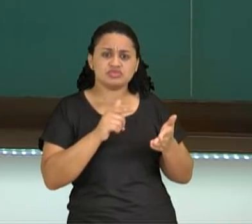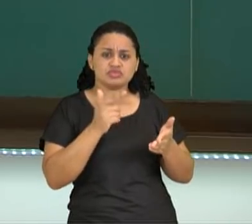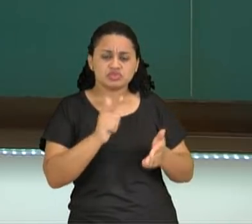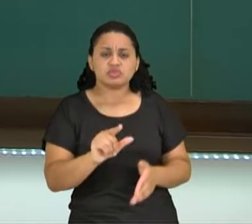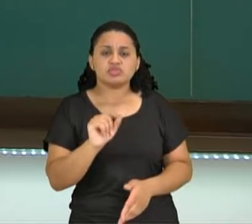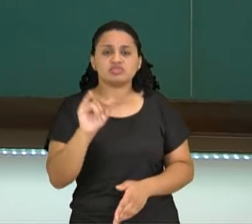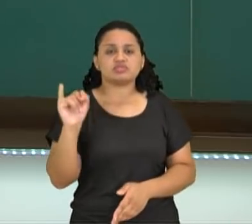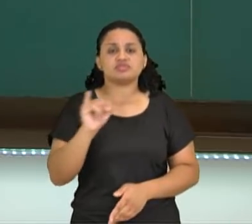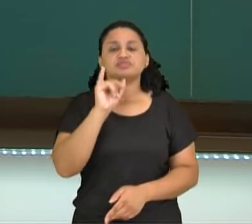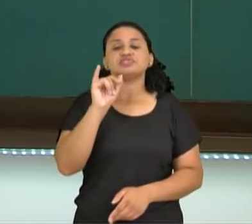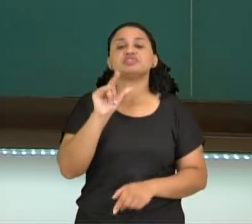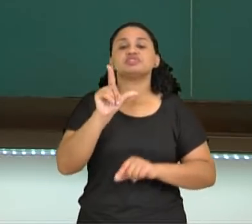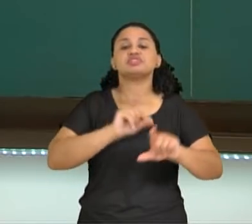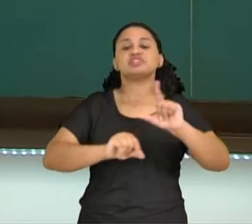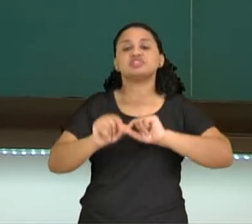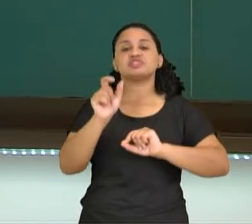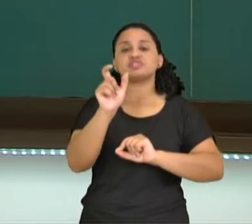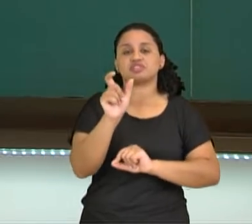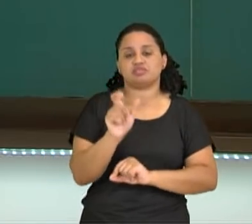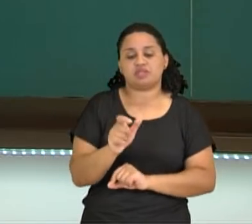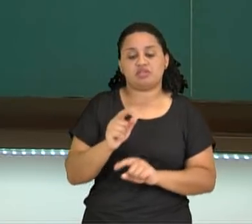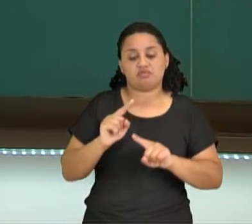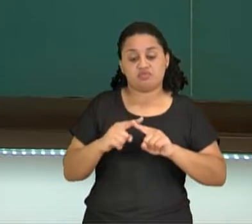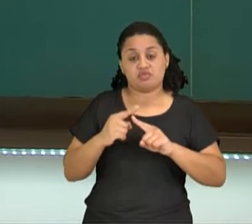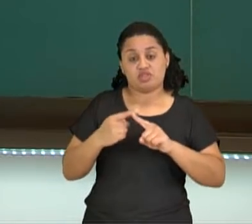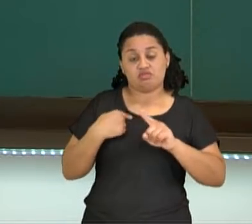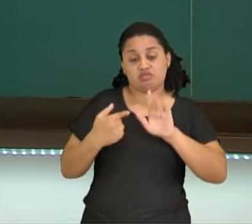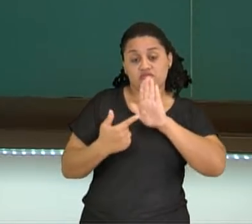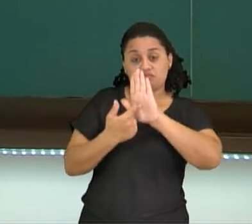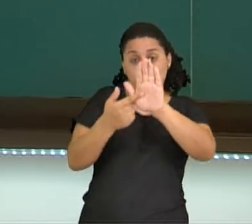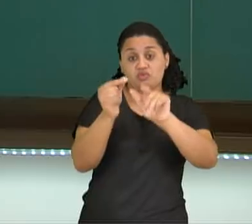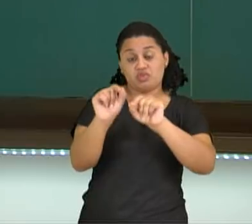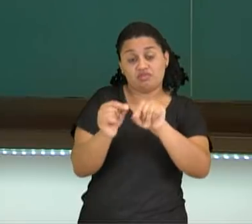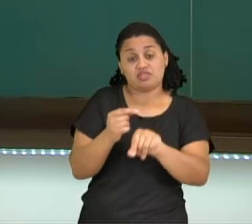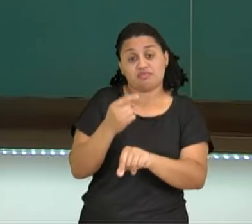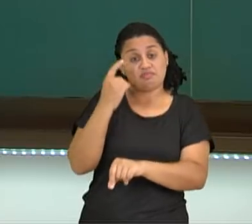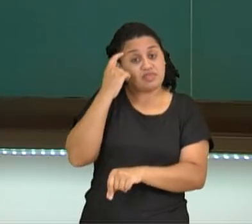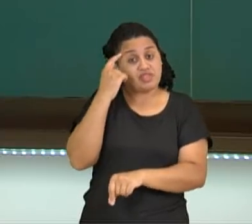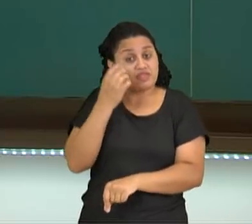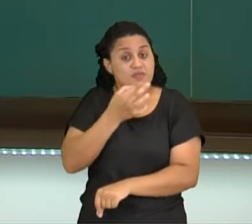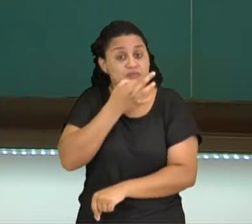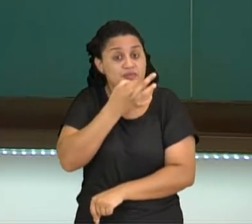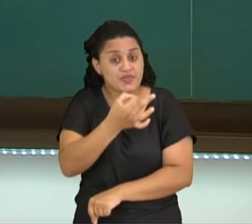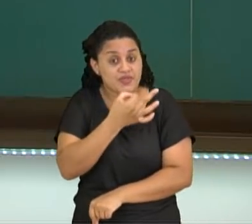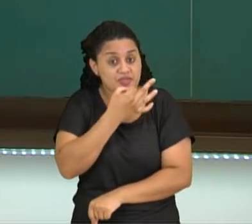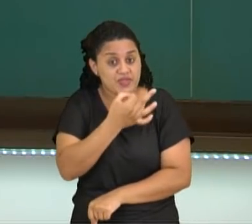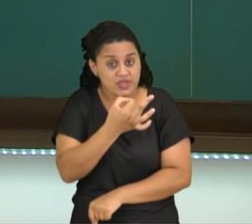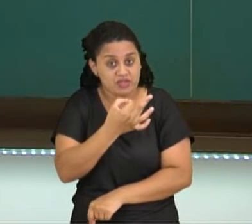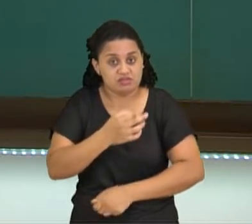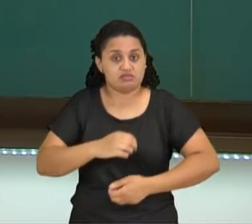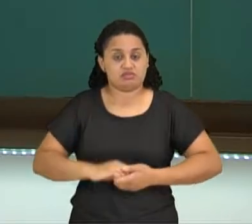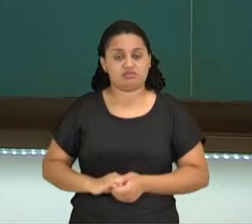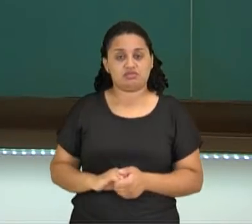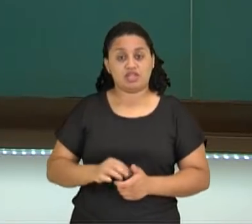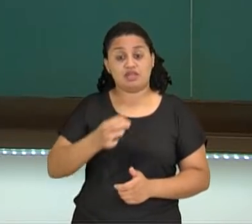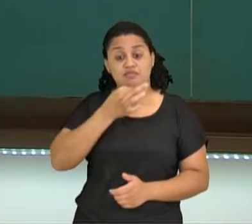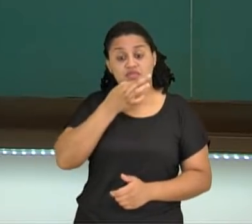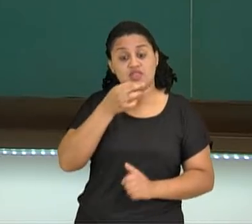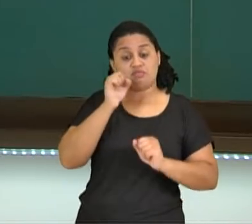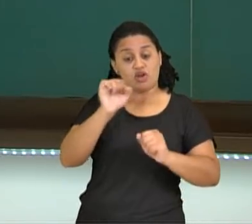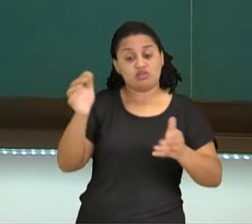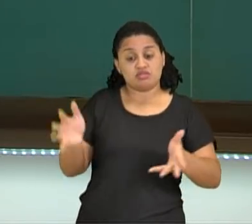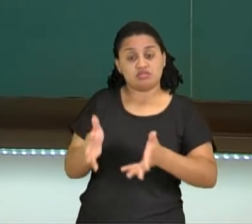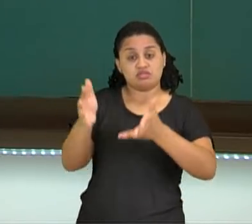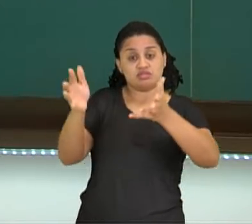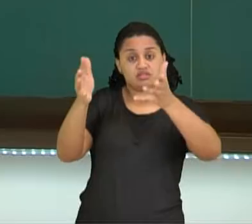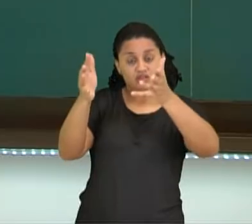palavras, que você está expondo o que você pensa, a sua opinião. E essa opinião, lembra, né? Falou no texto, pode edificar,